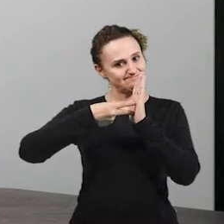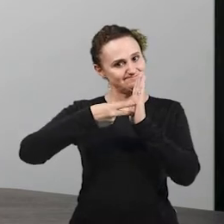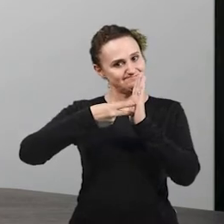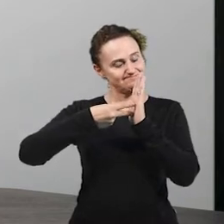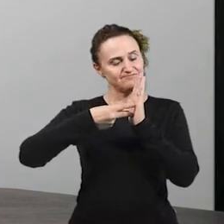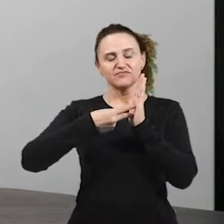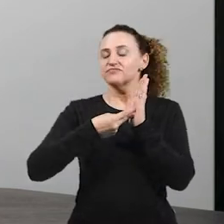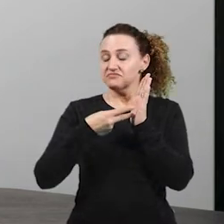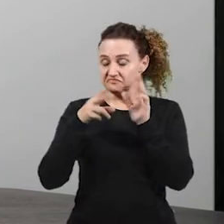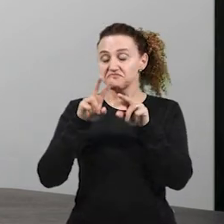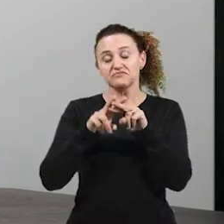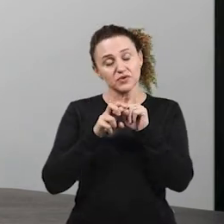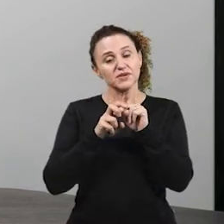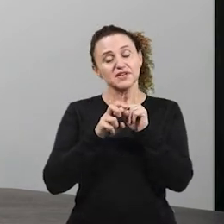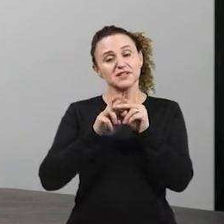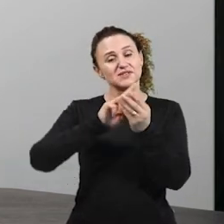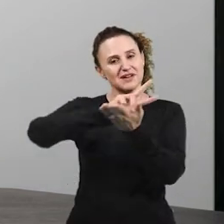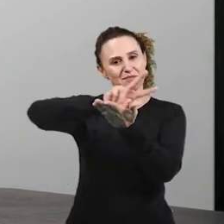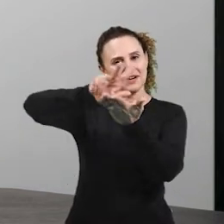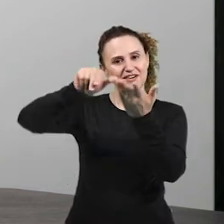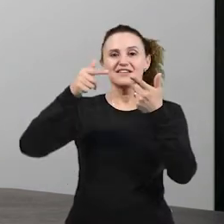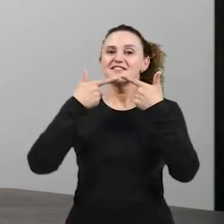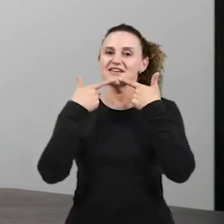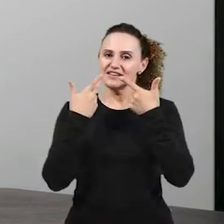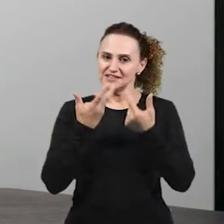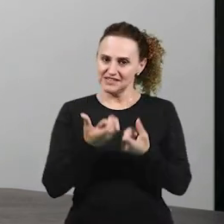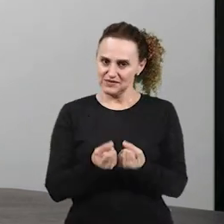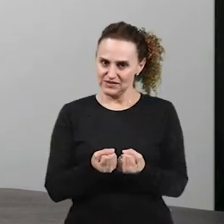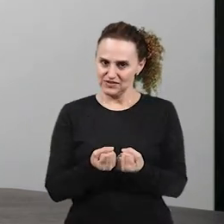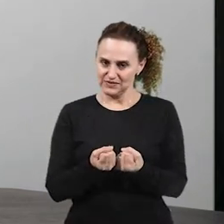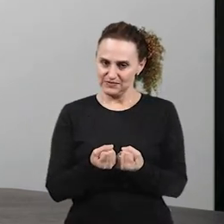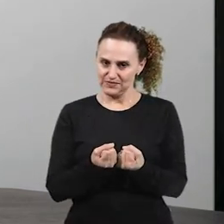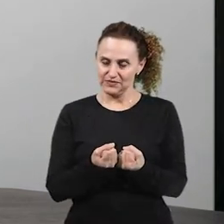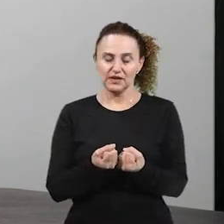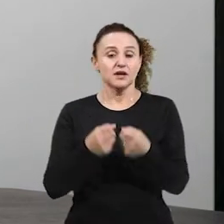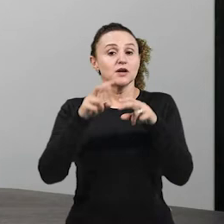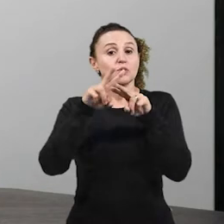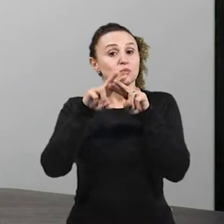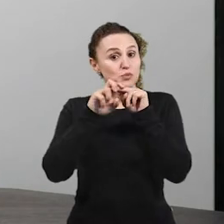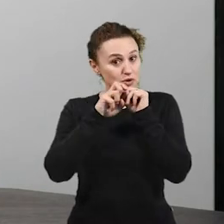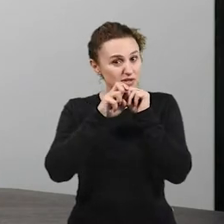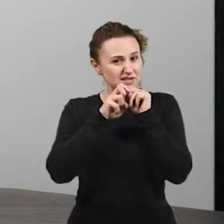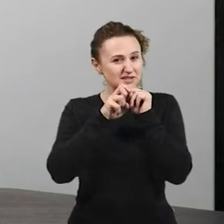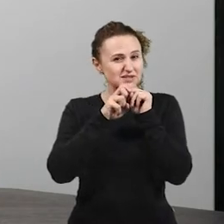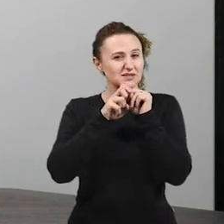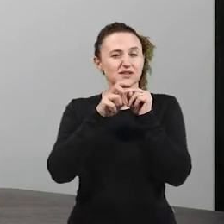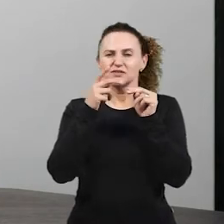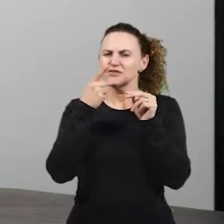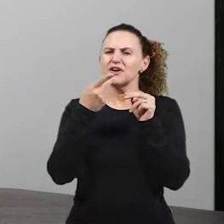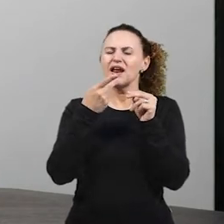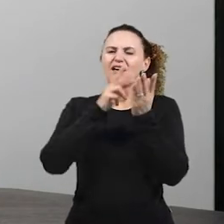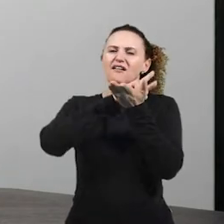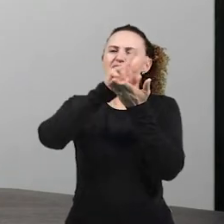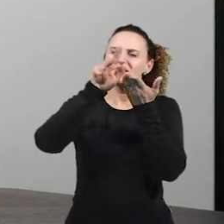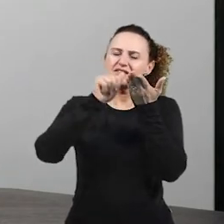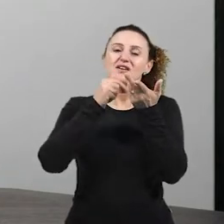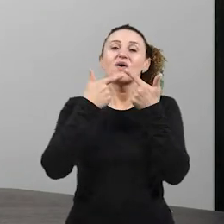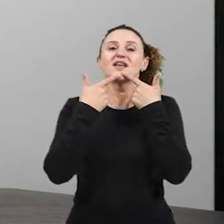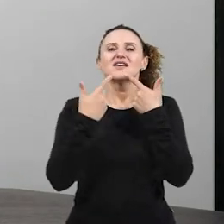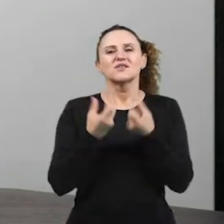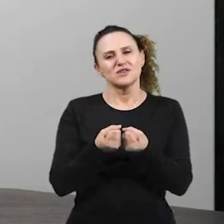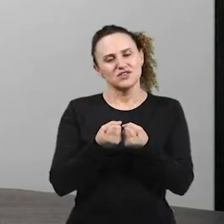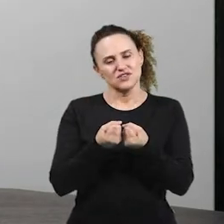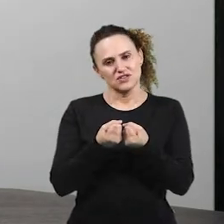palavra e nem um significado por isso que é uma variação linguística E aí nós vamos mostrar que a Quando falamos em variação linguística e nós estamos falando